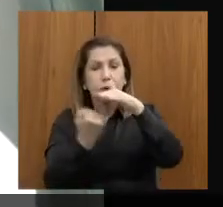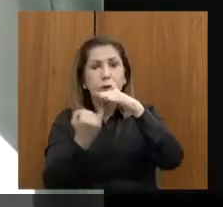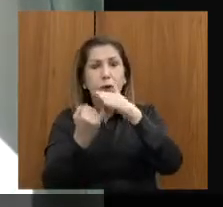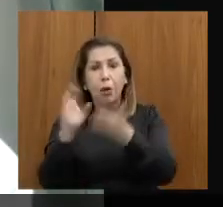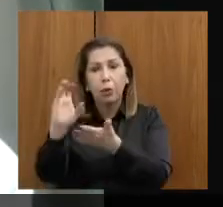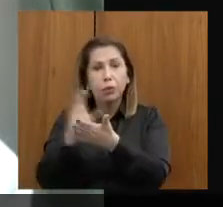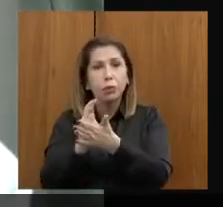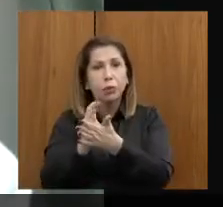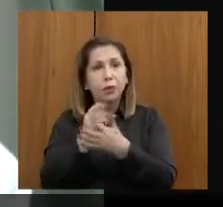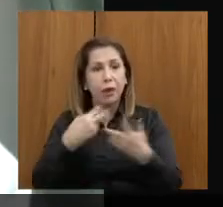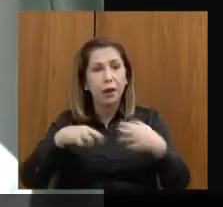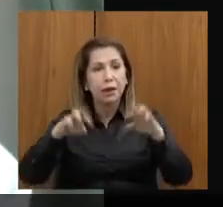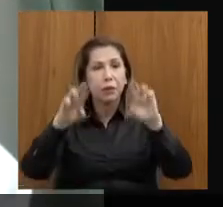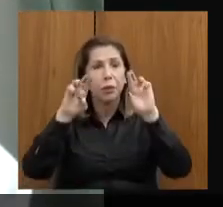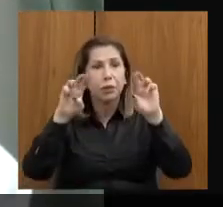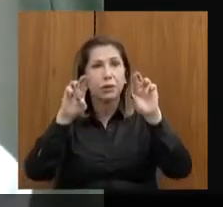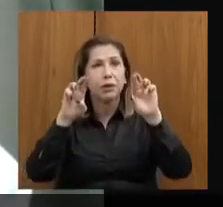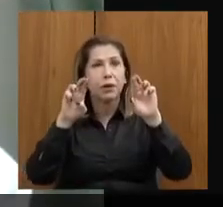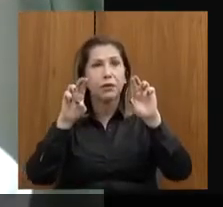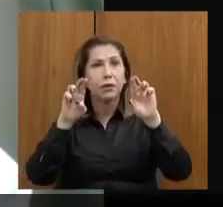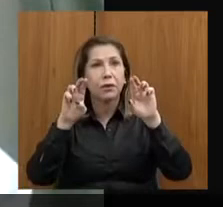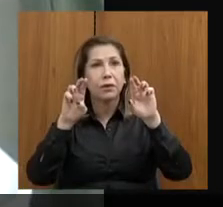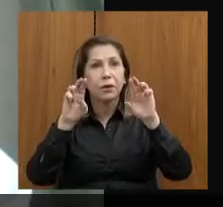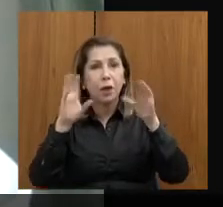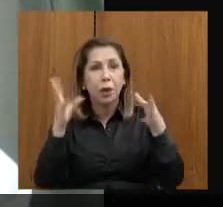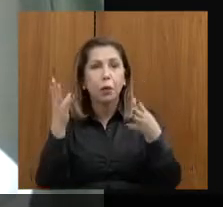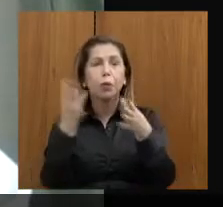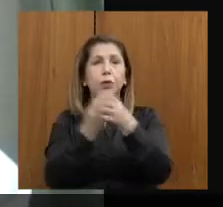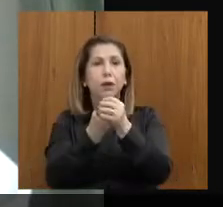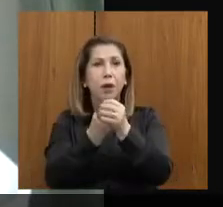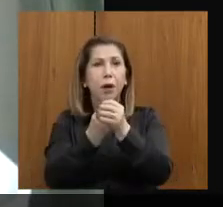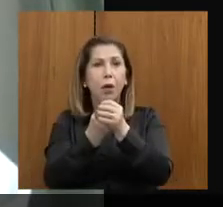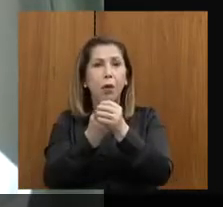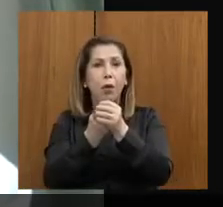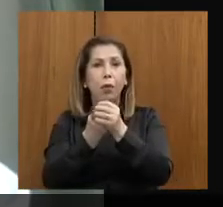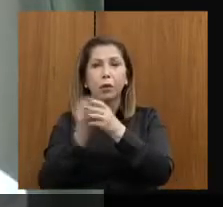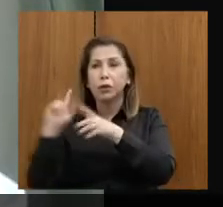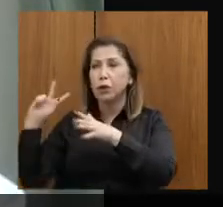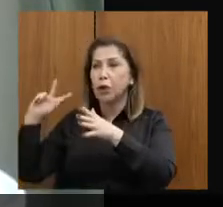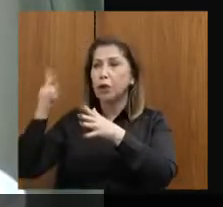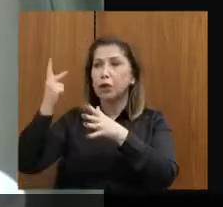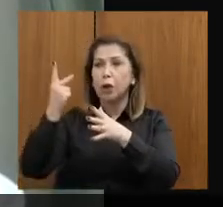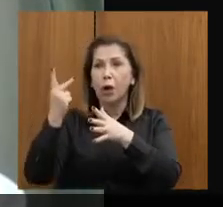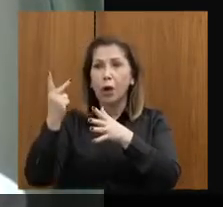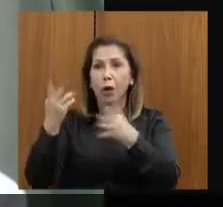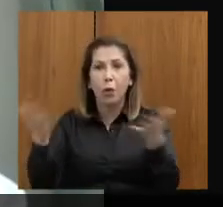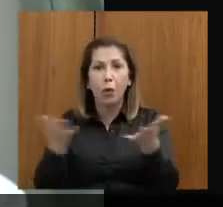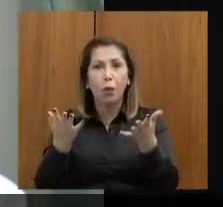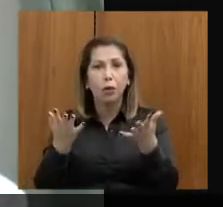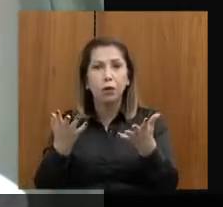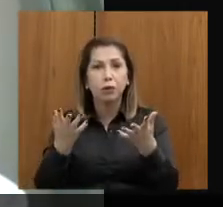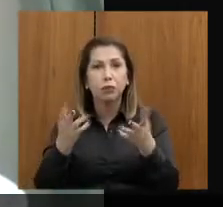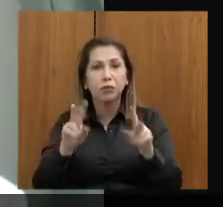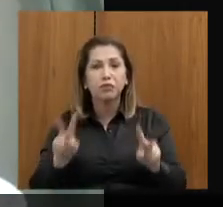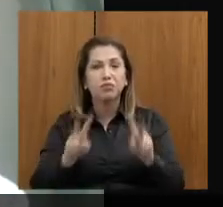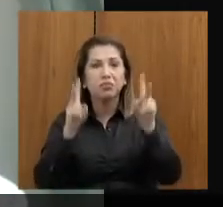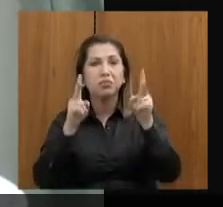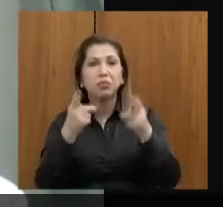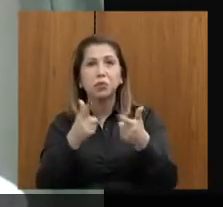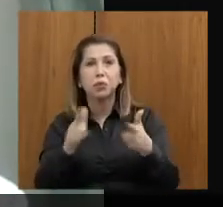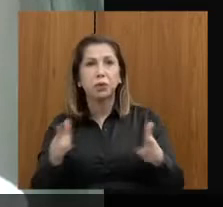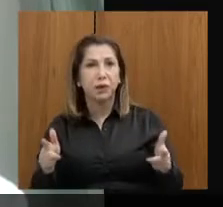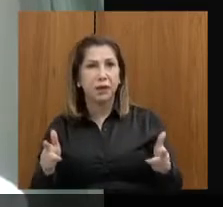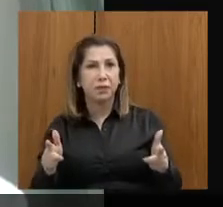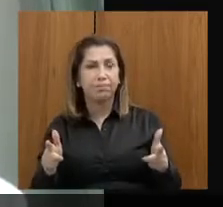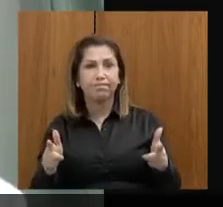responsáveis por esse processo produzindo de inclusão Resgate histórico é risível visível é invisível o